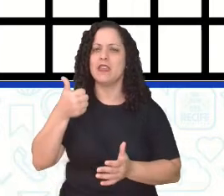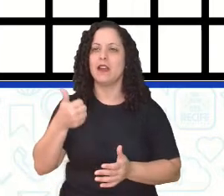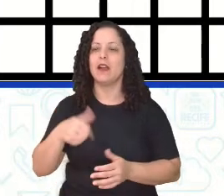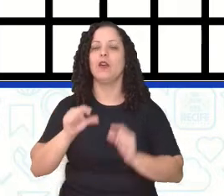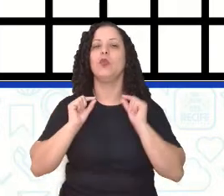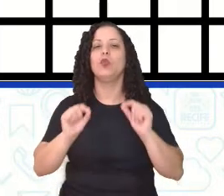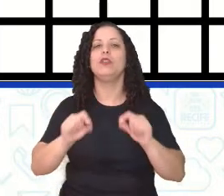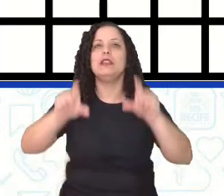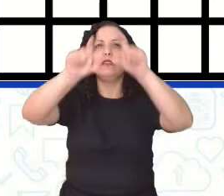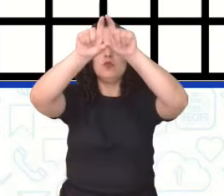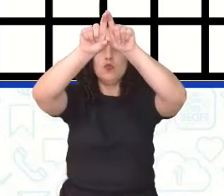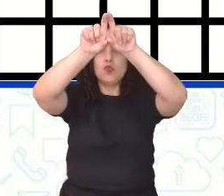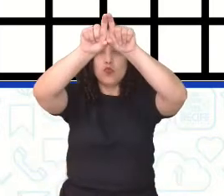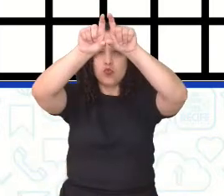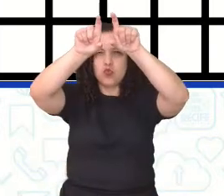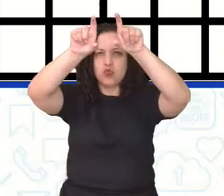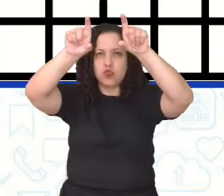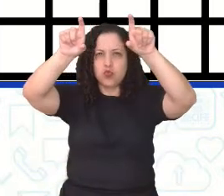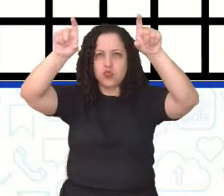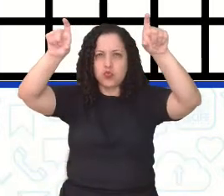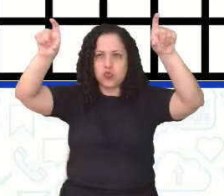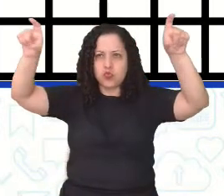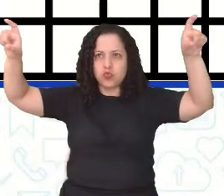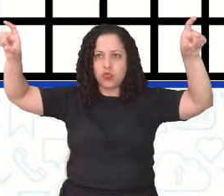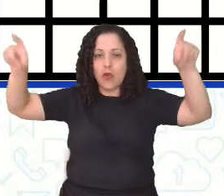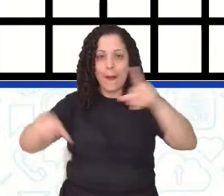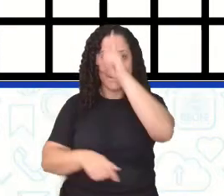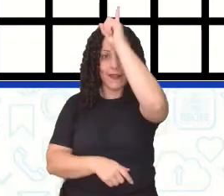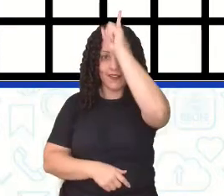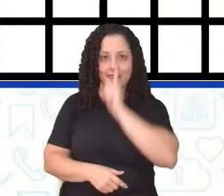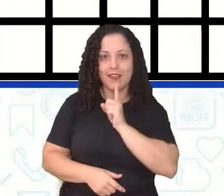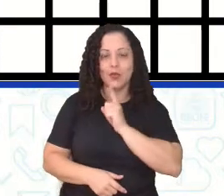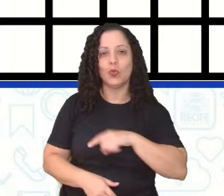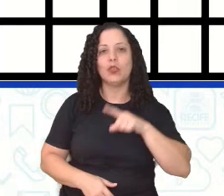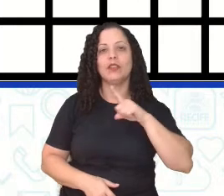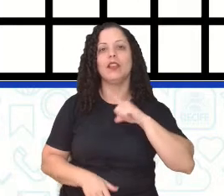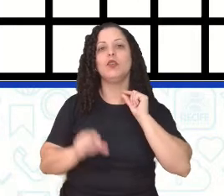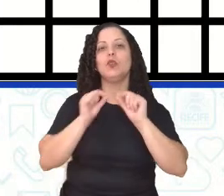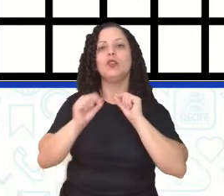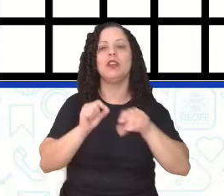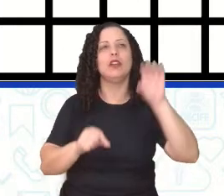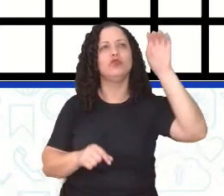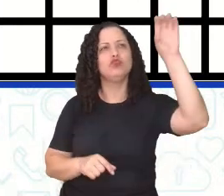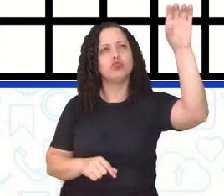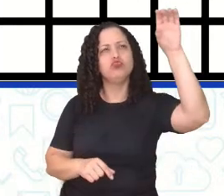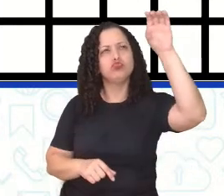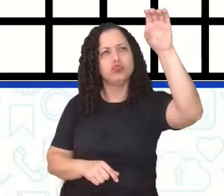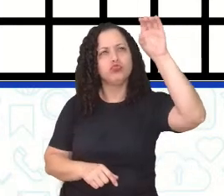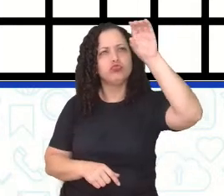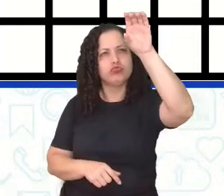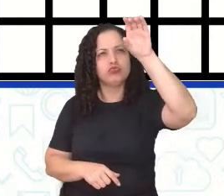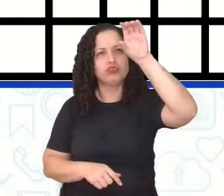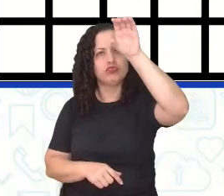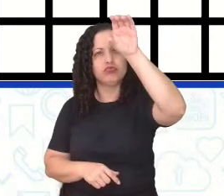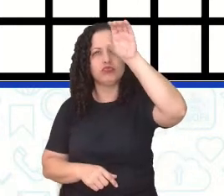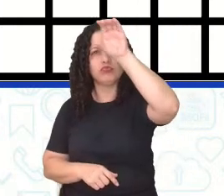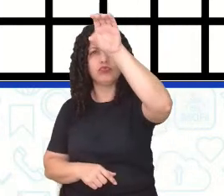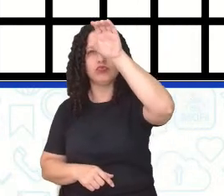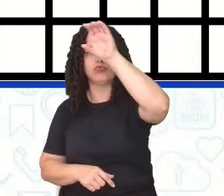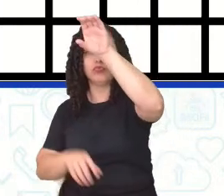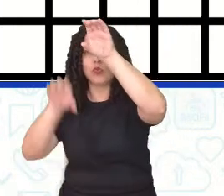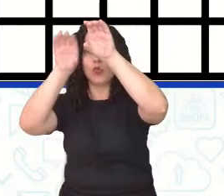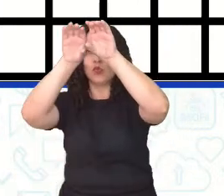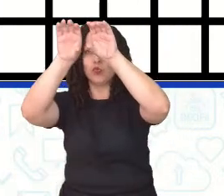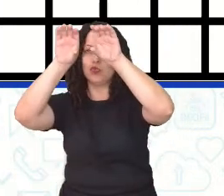amarelo, eu separei em quadradinhos e aí você conta. 1, 2, 3, 4, 5, 6, 7,